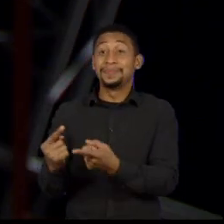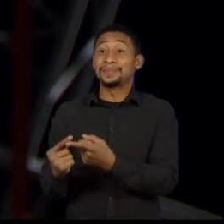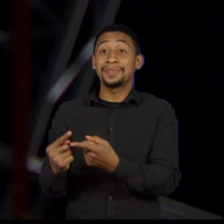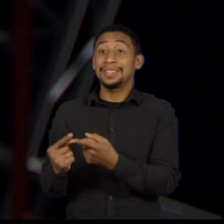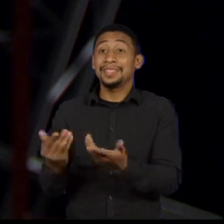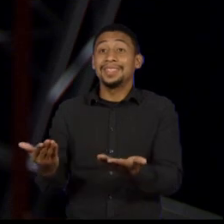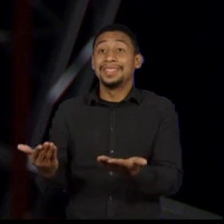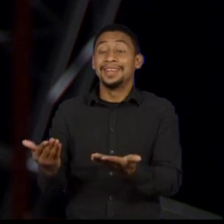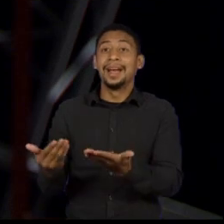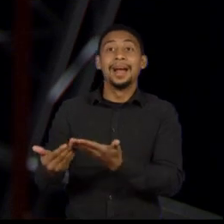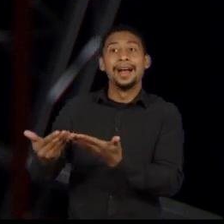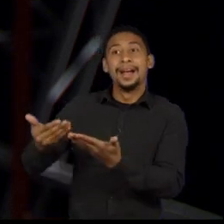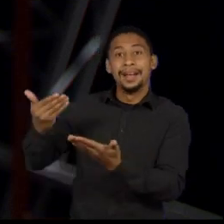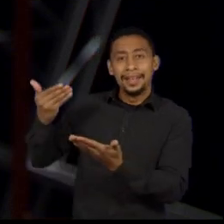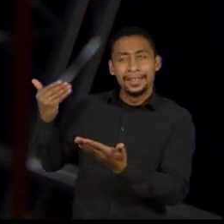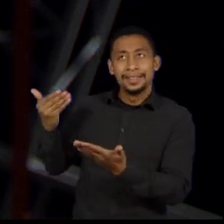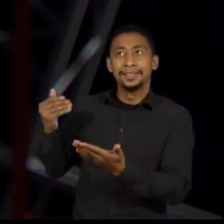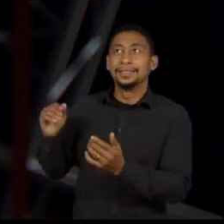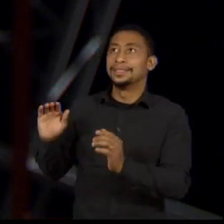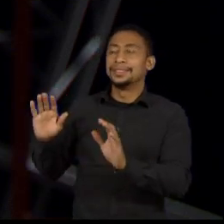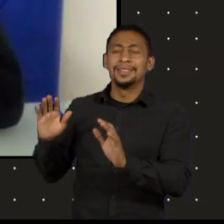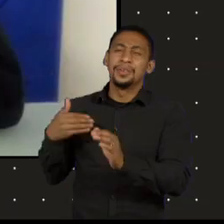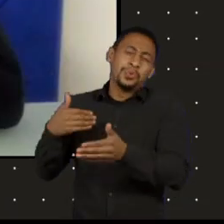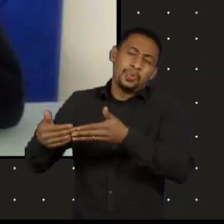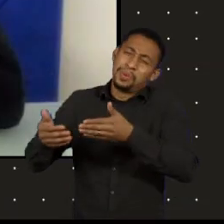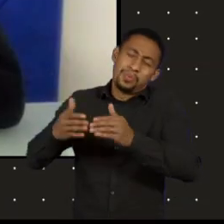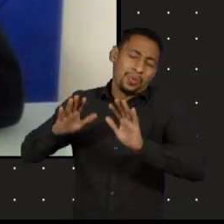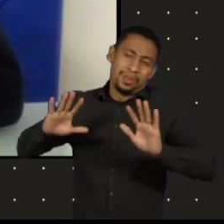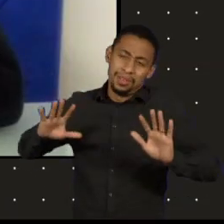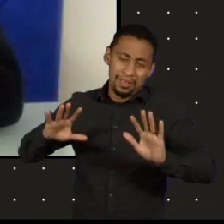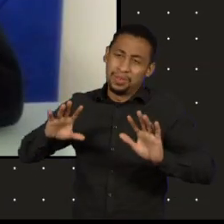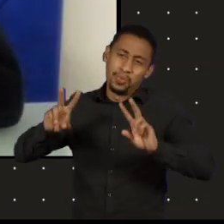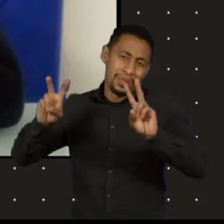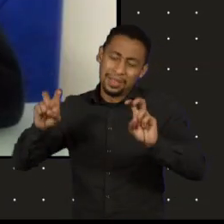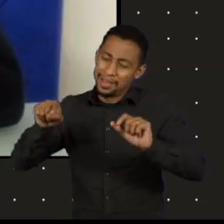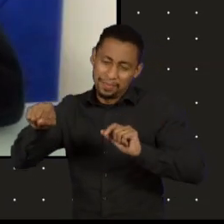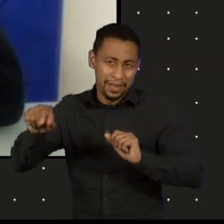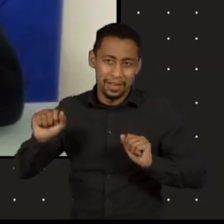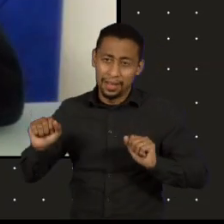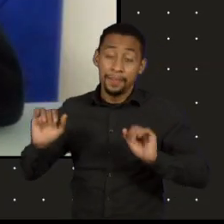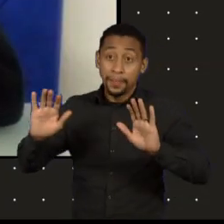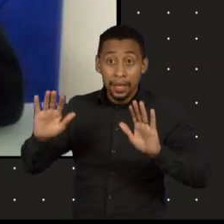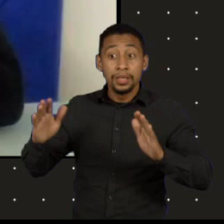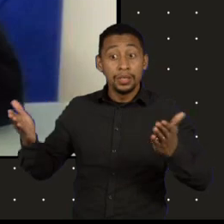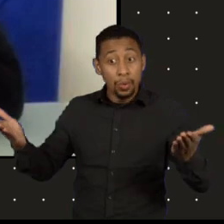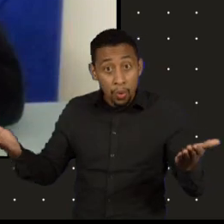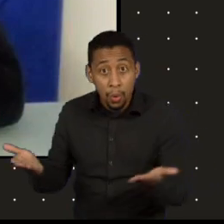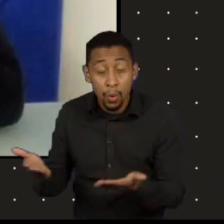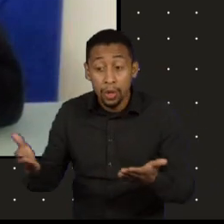já se levantava aí, não hipóteses, mas temas e assuntos que hoje estamos vivendo.